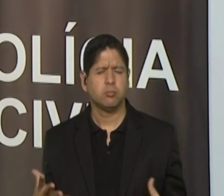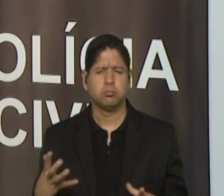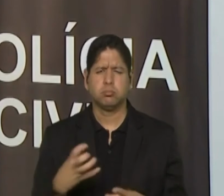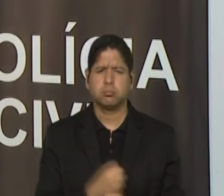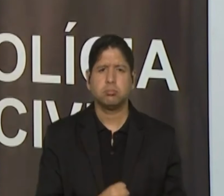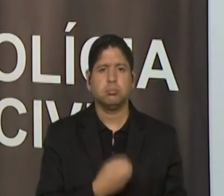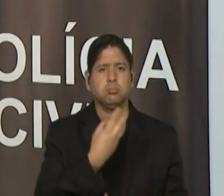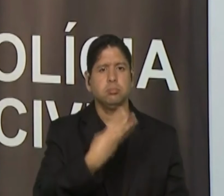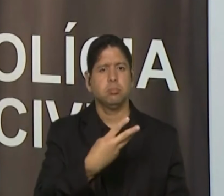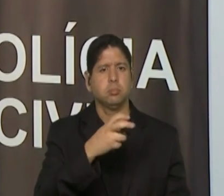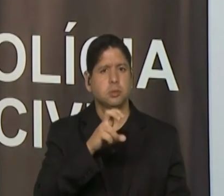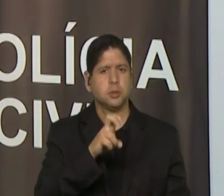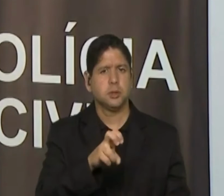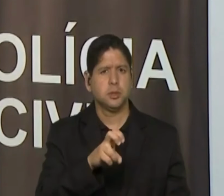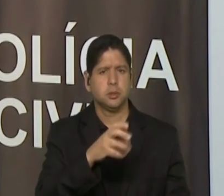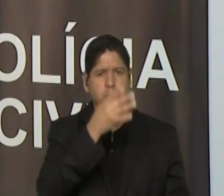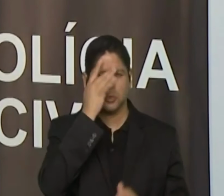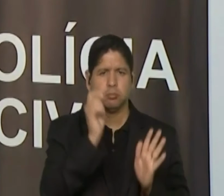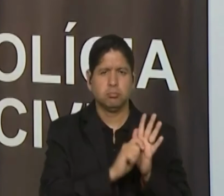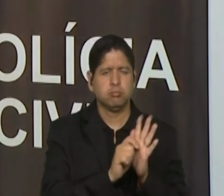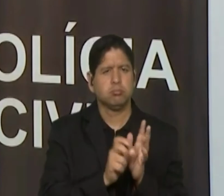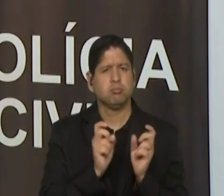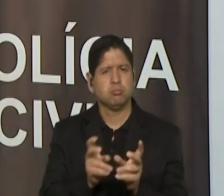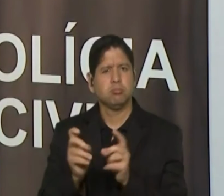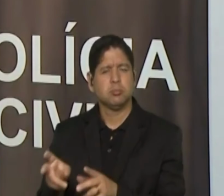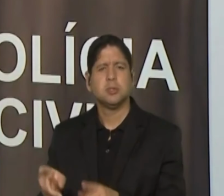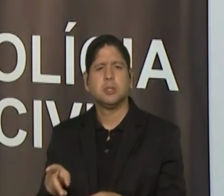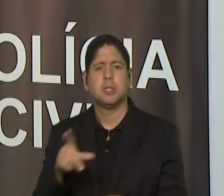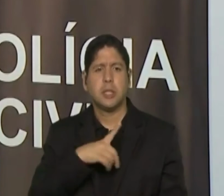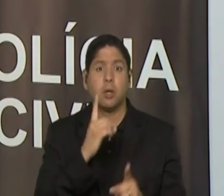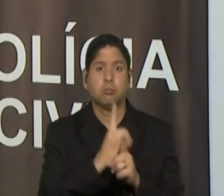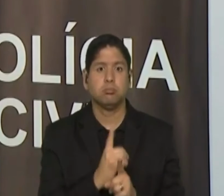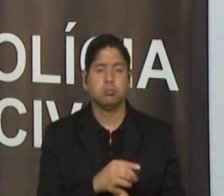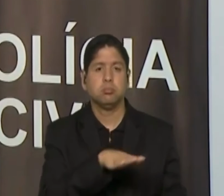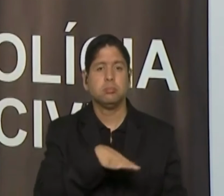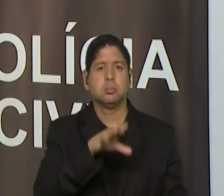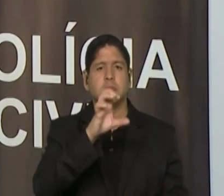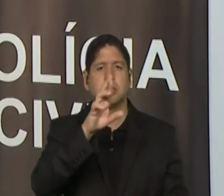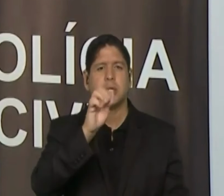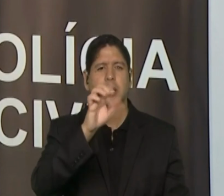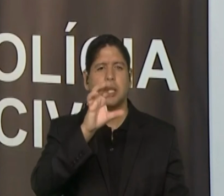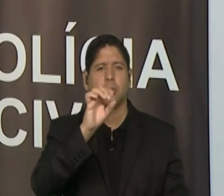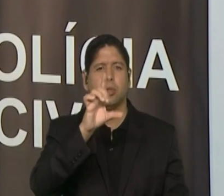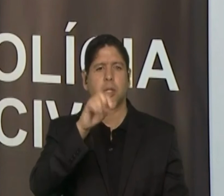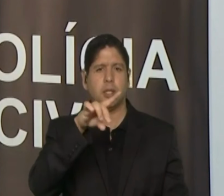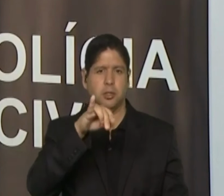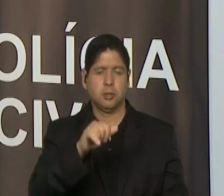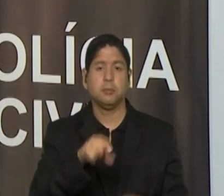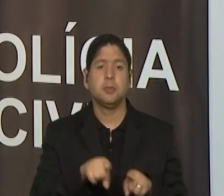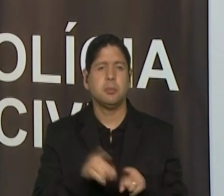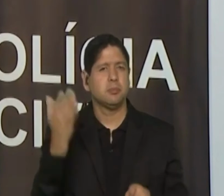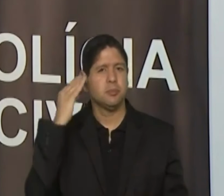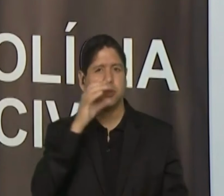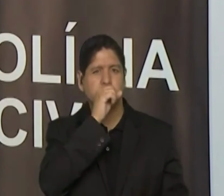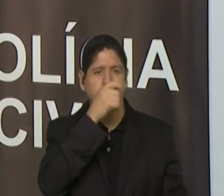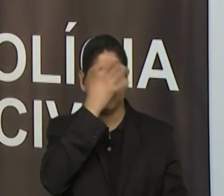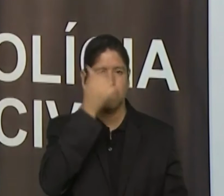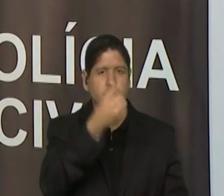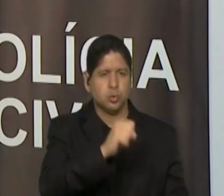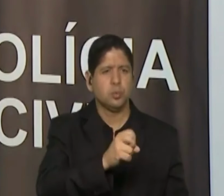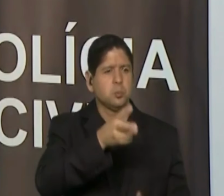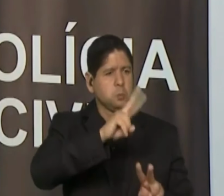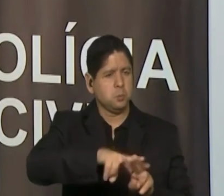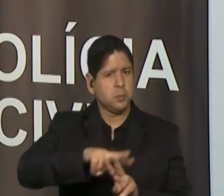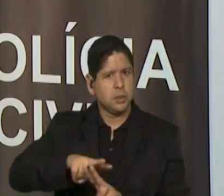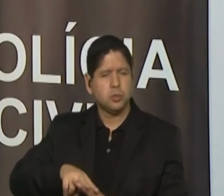levantados 35 traficantes identificados na Cracolândia e, neste último sábado, 18 deles foram